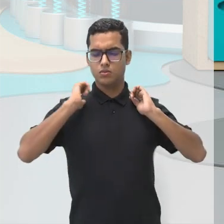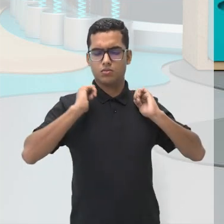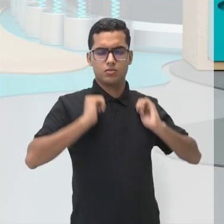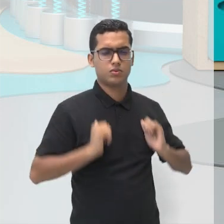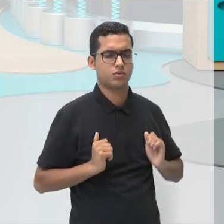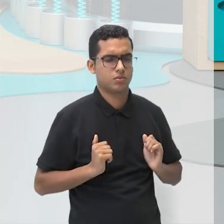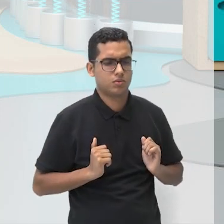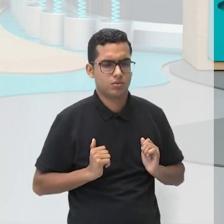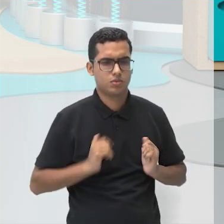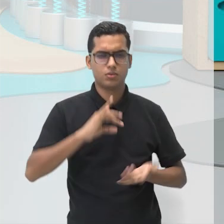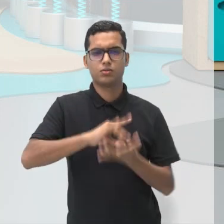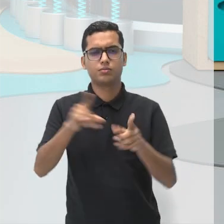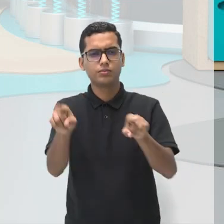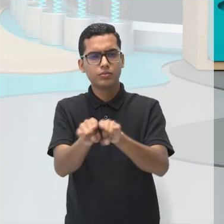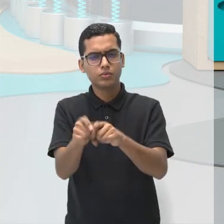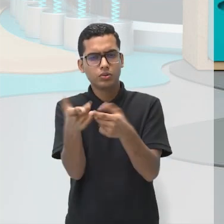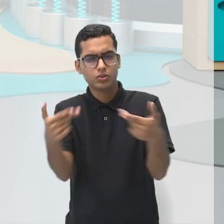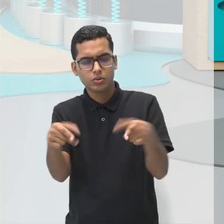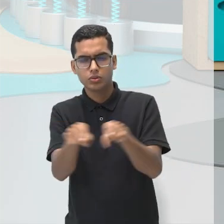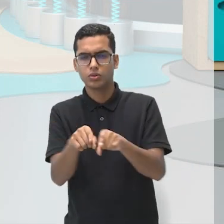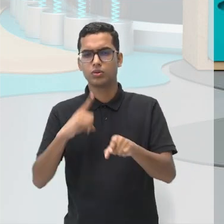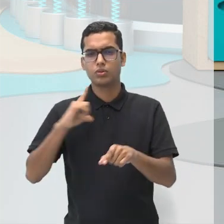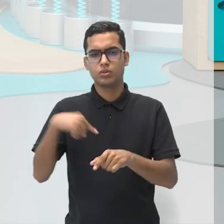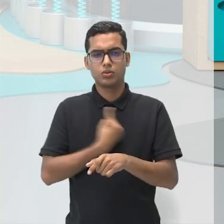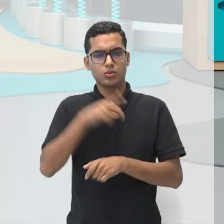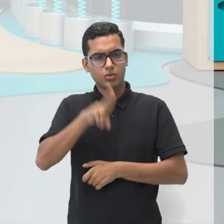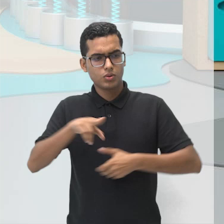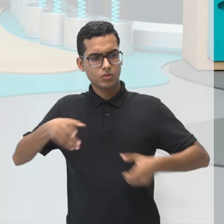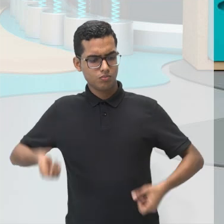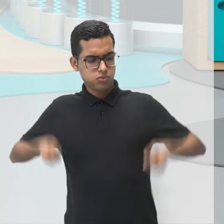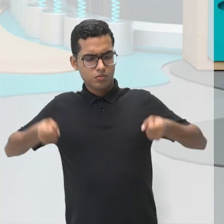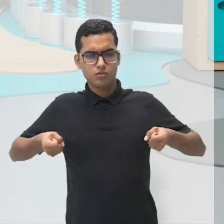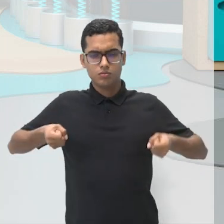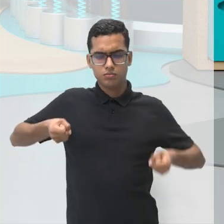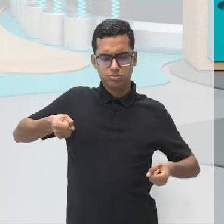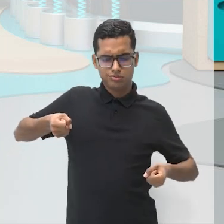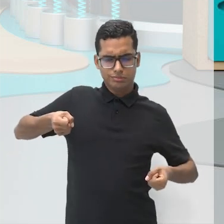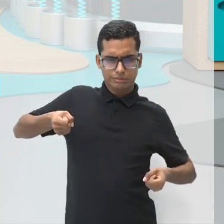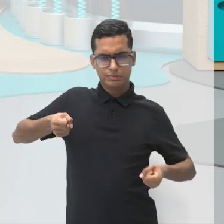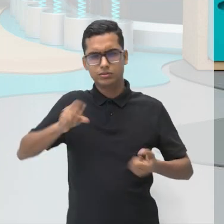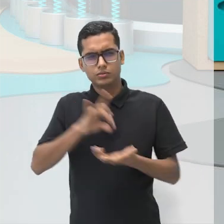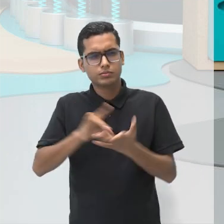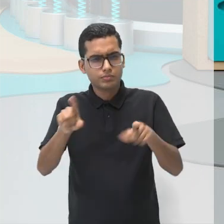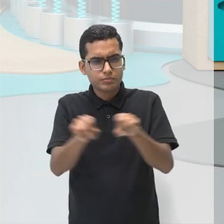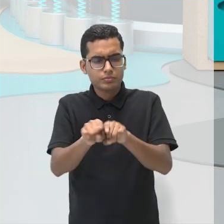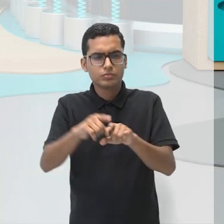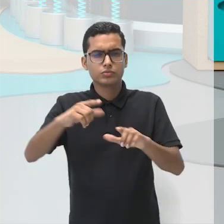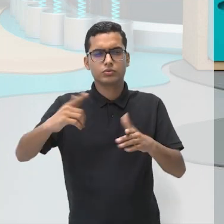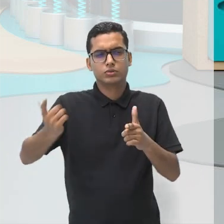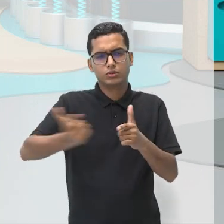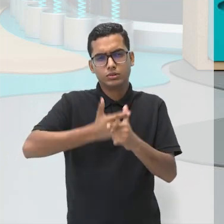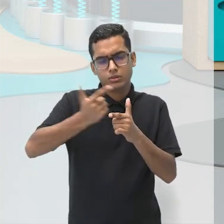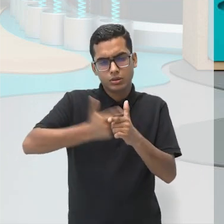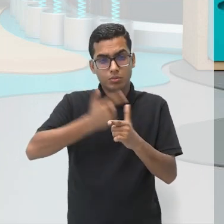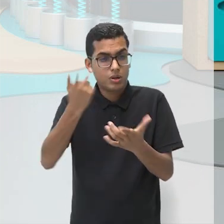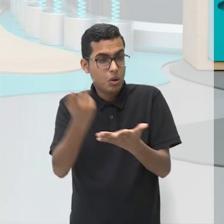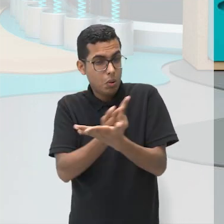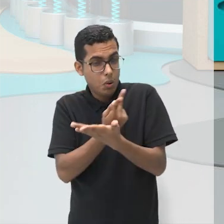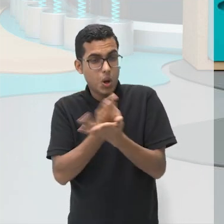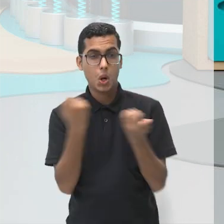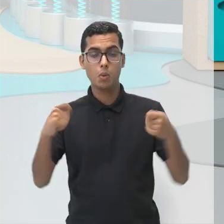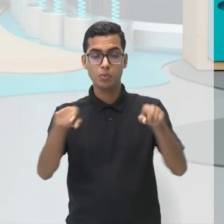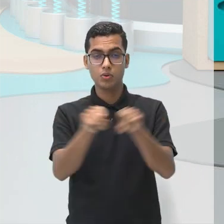por exemplo, ou de repente do que nós carregamos em sacolas, calçados inadequados, eles podem causar